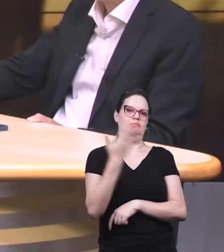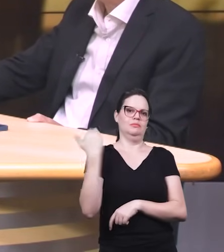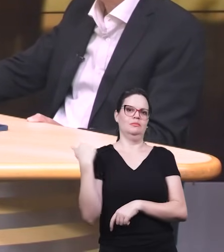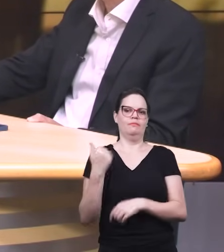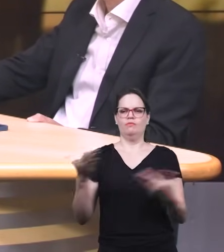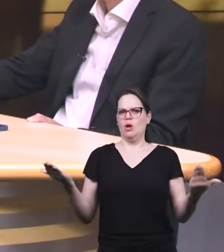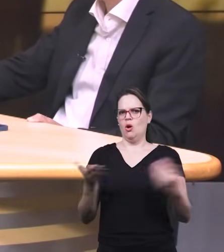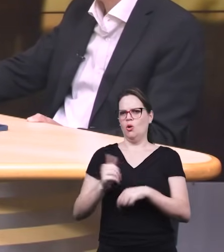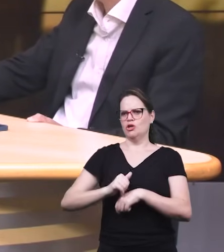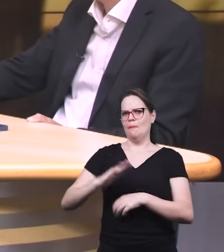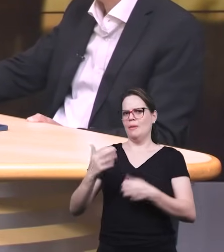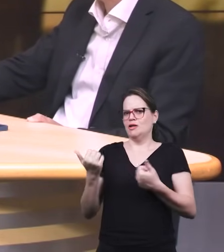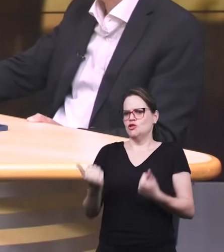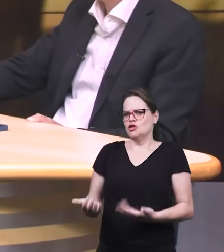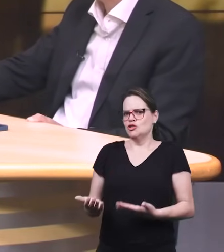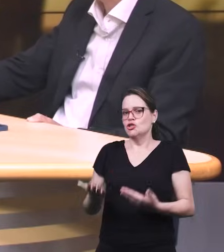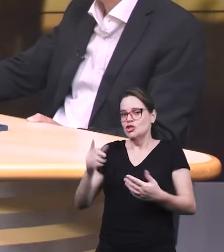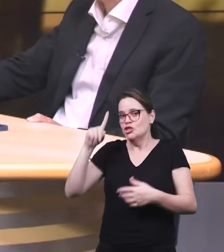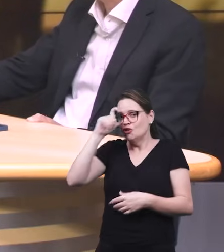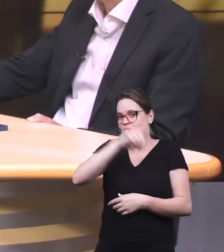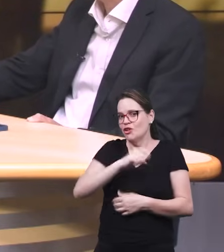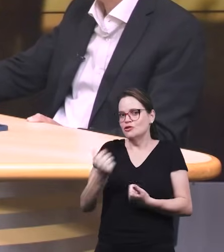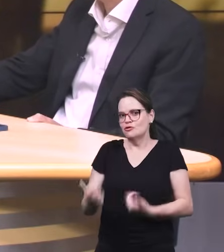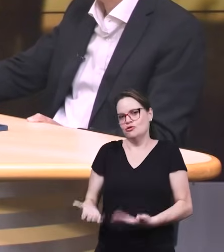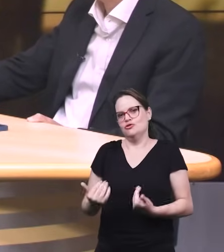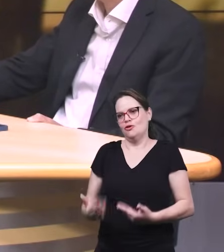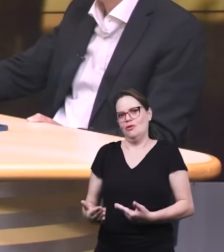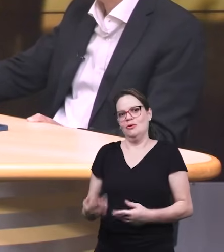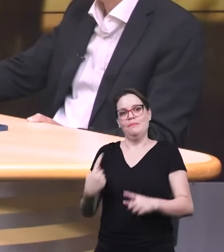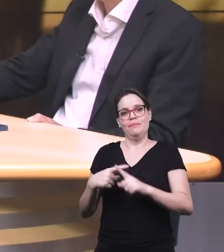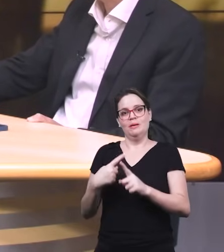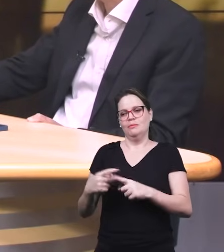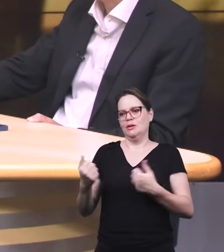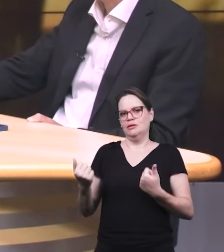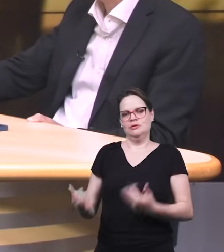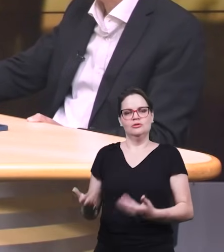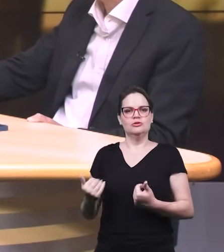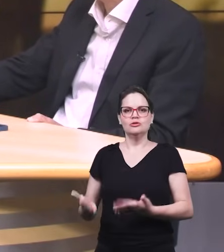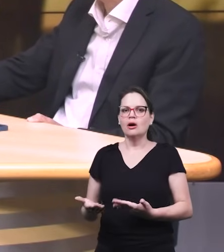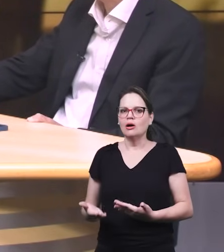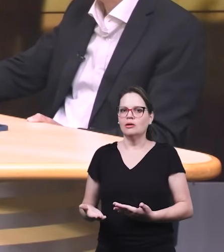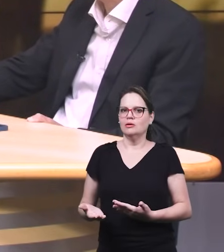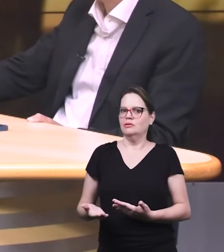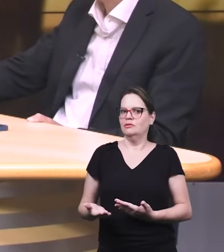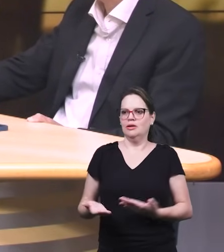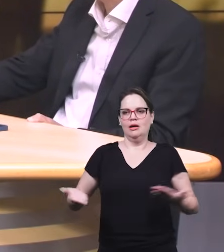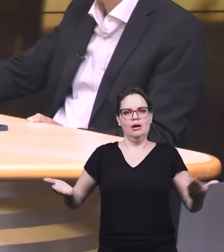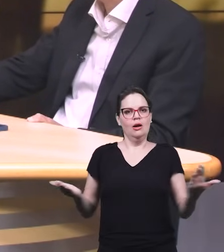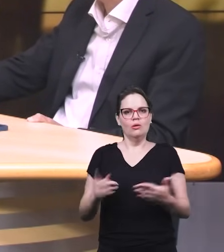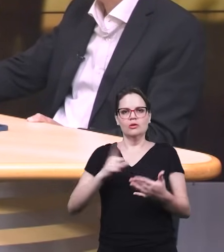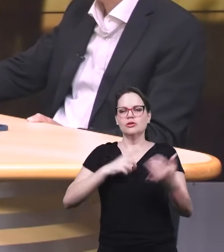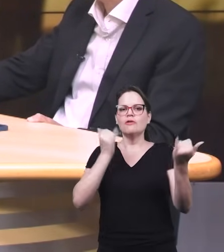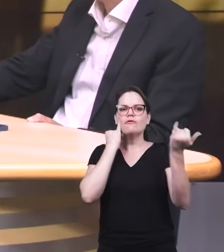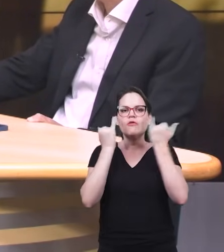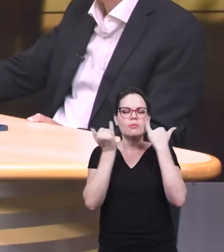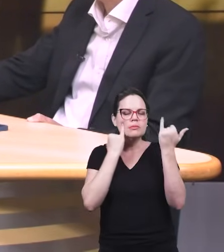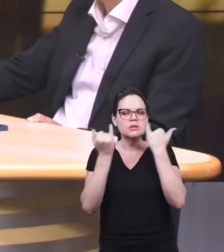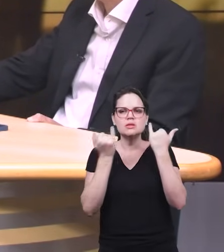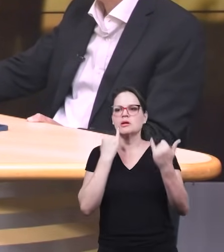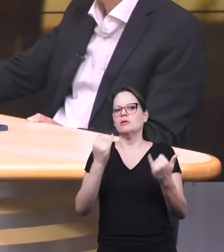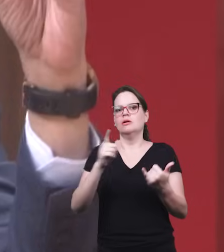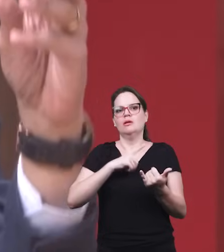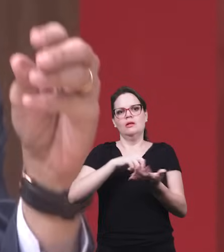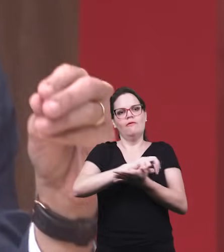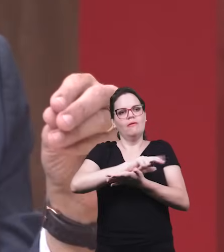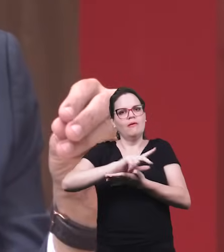jovem hoje do que ser jovem há tempos atrás, porque a informação é muito grande. São muitos canais, muitas formas, muitos acessos, e